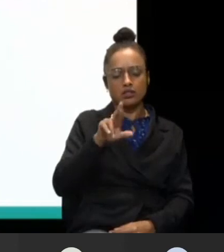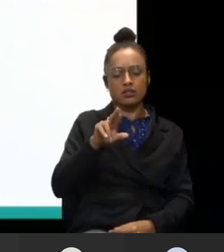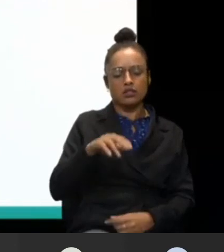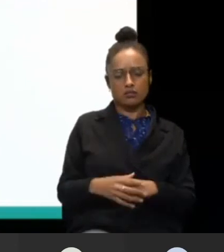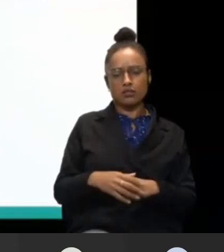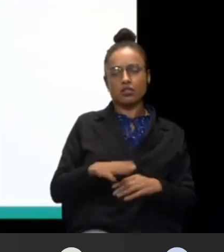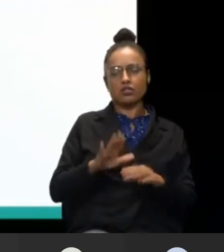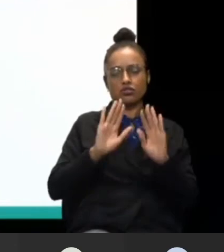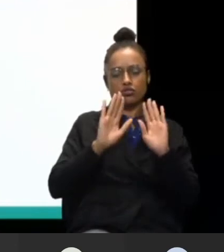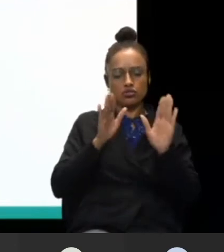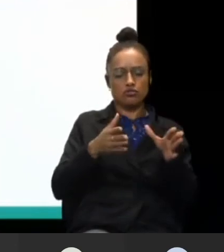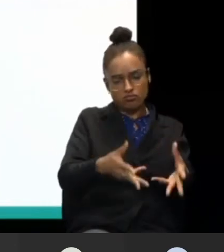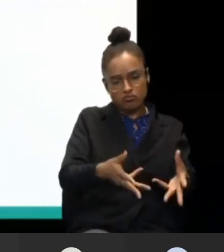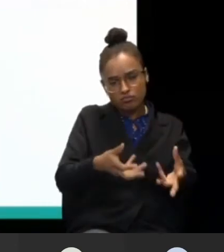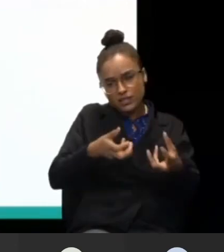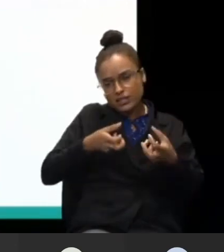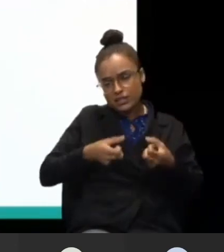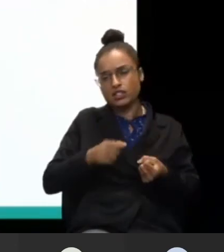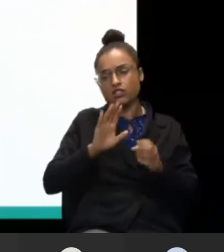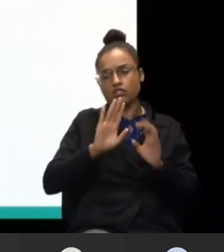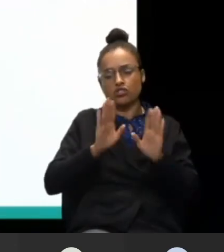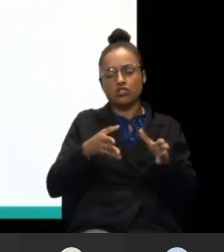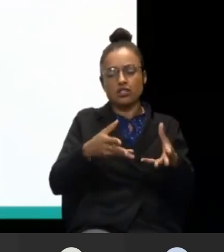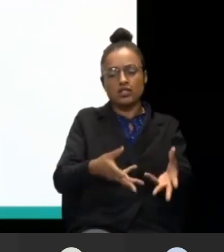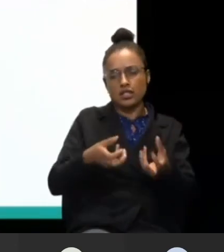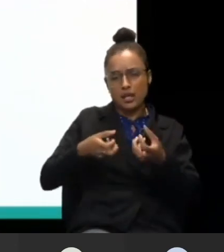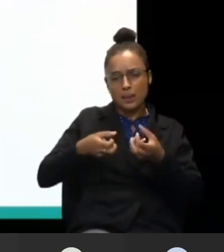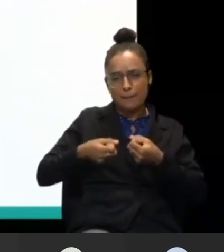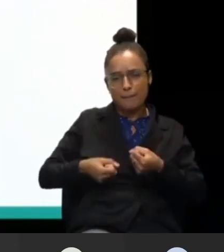Aí o Erlenmeyer recebeu